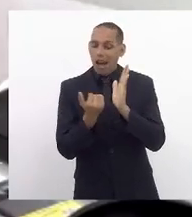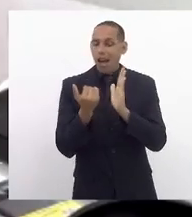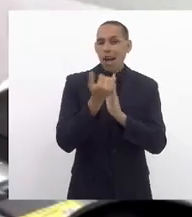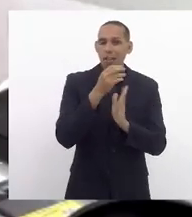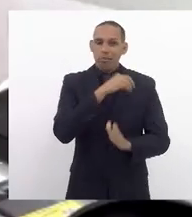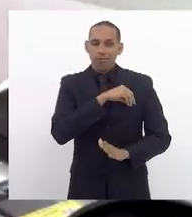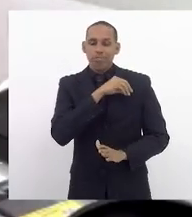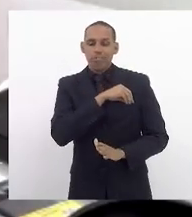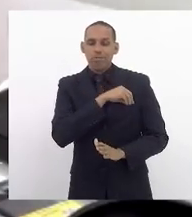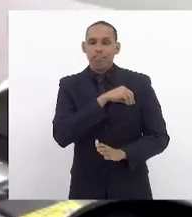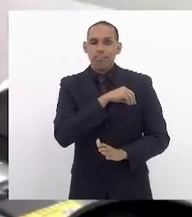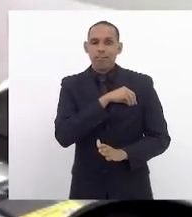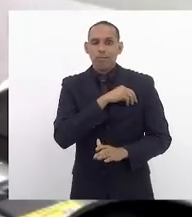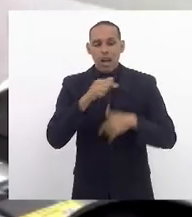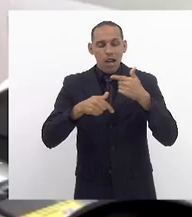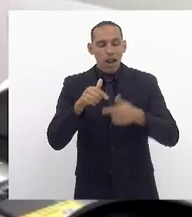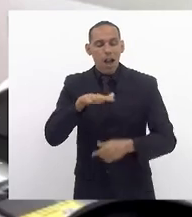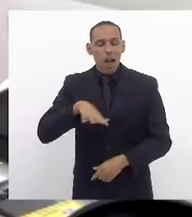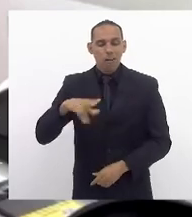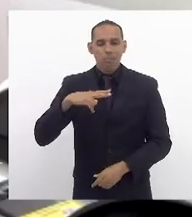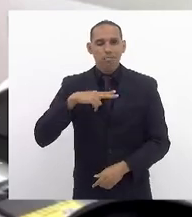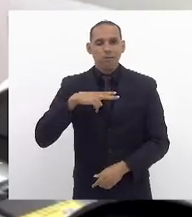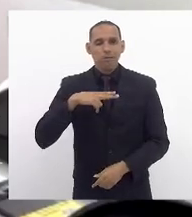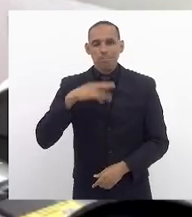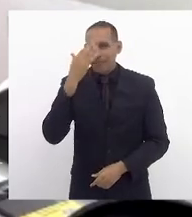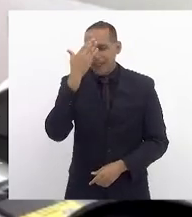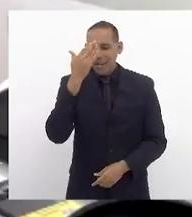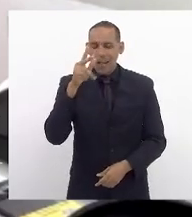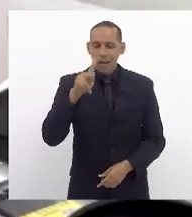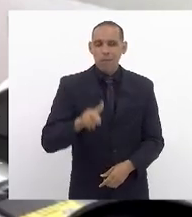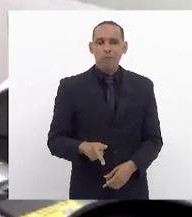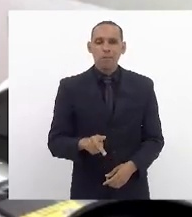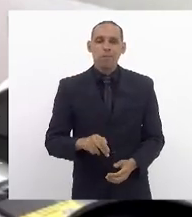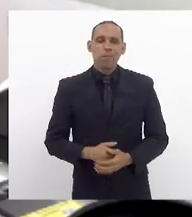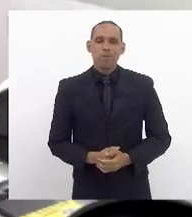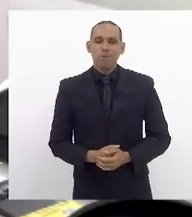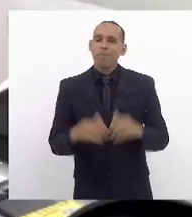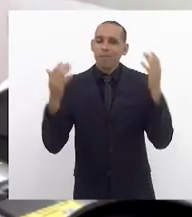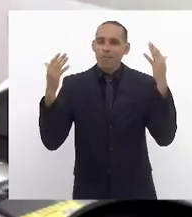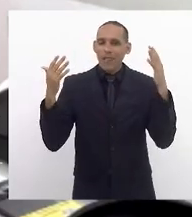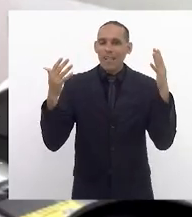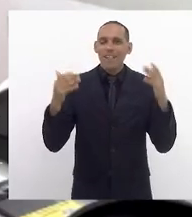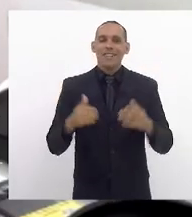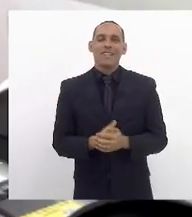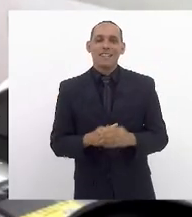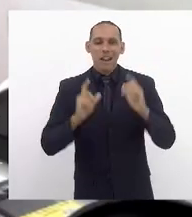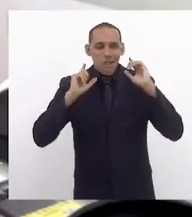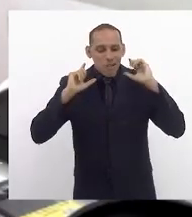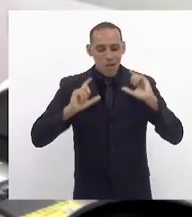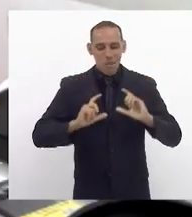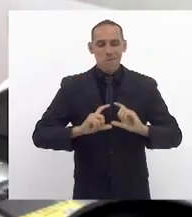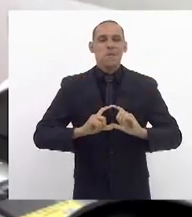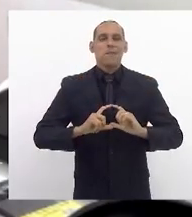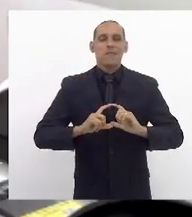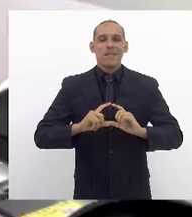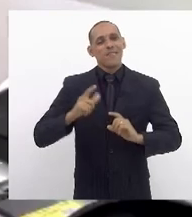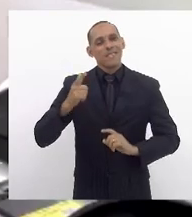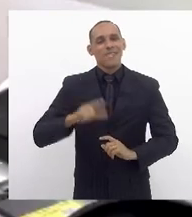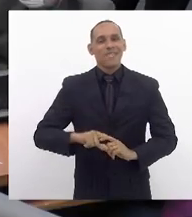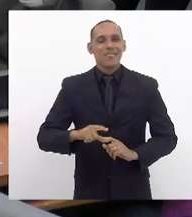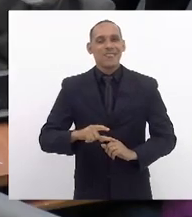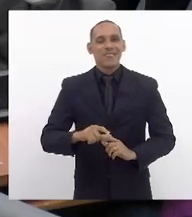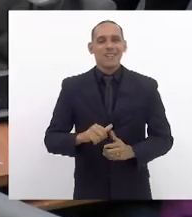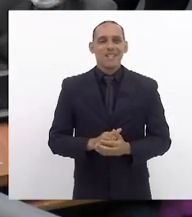dos trabalhadores da área privada. Muito obrigado, presidente, e parabéns pela medalha, novamente pela